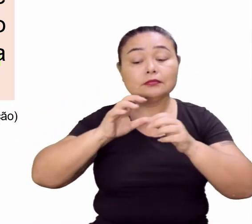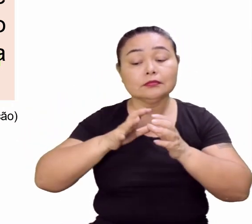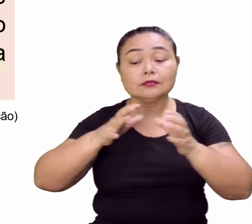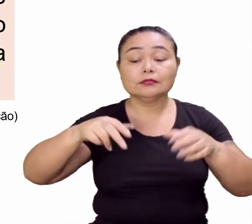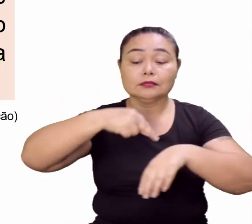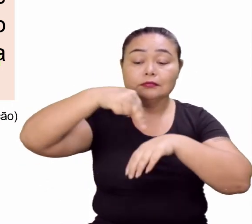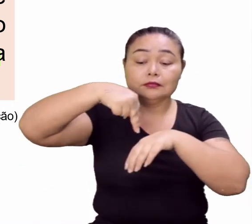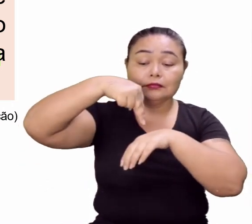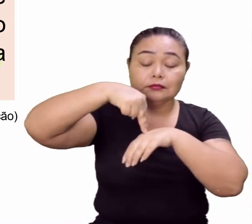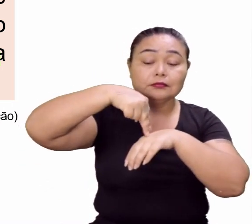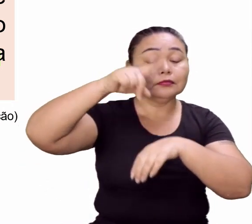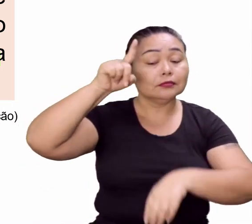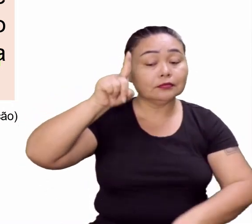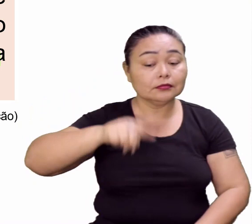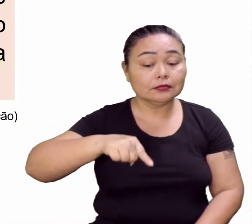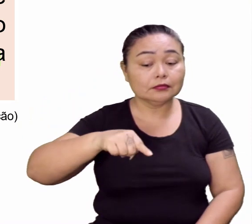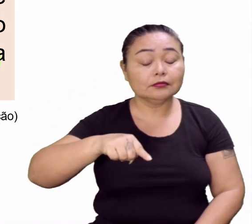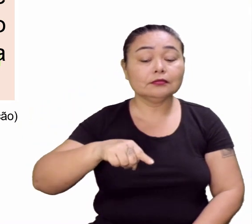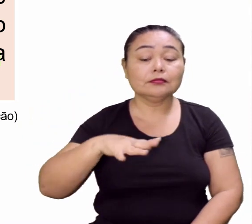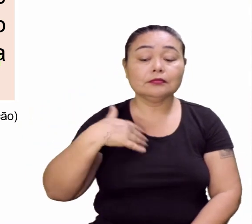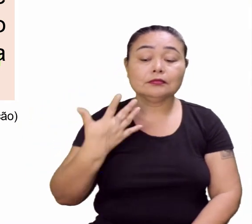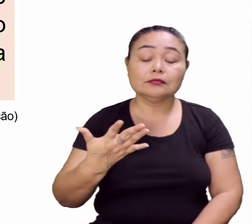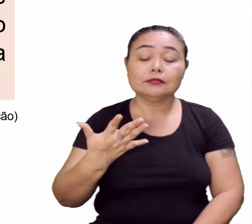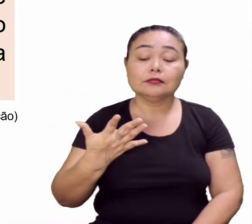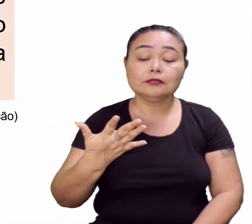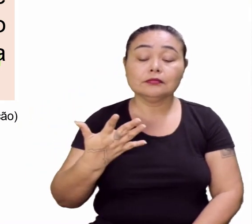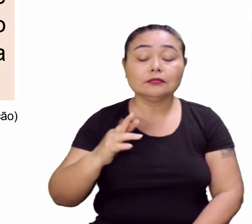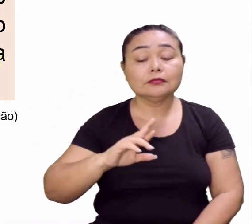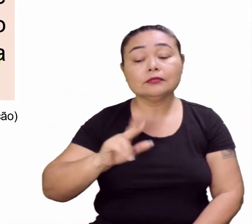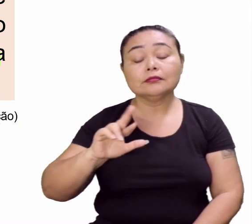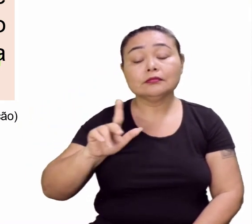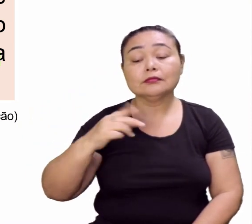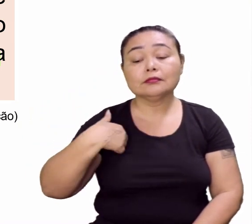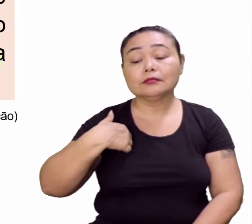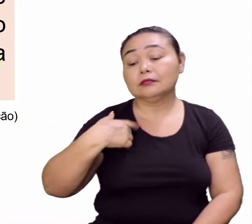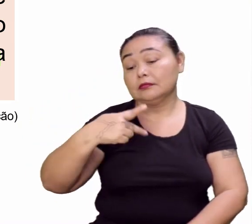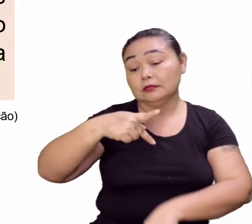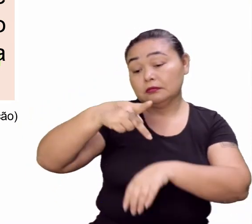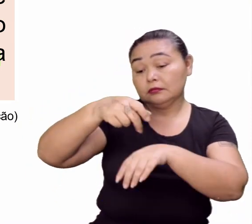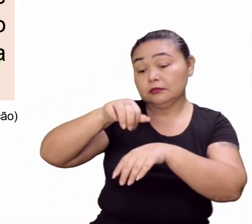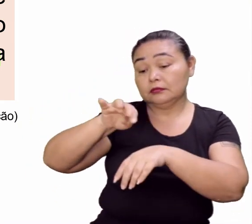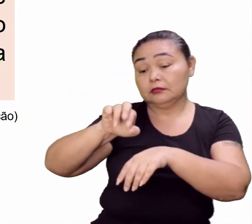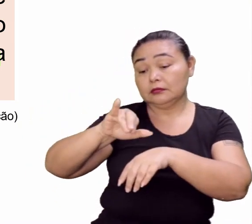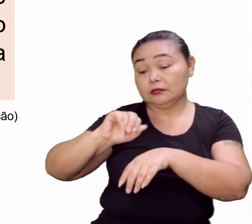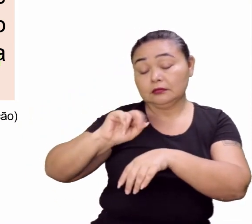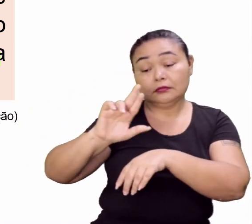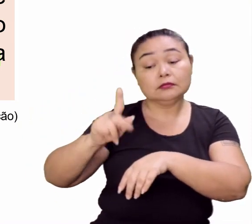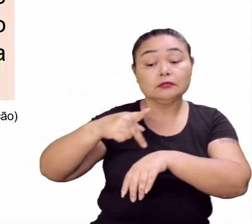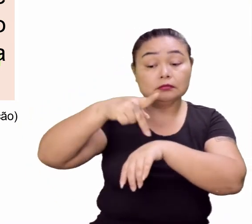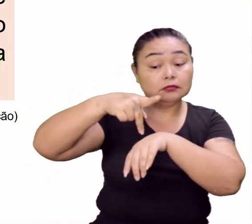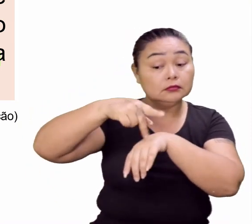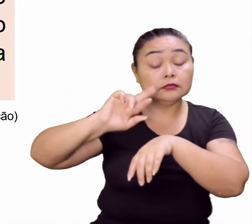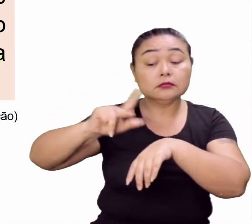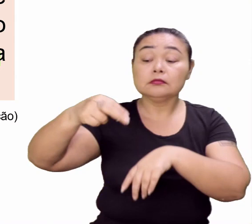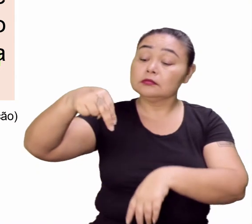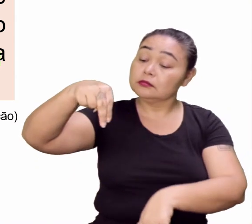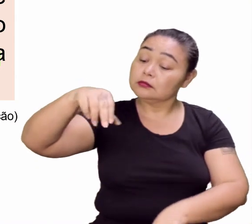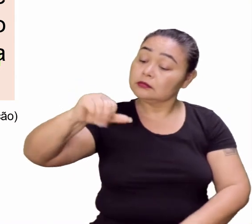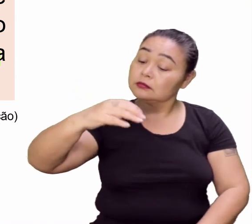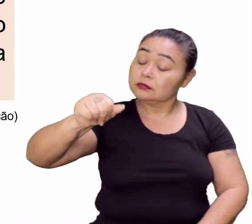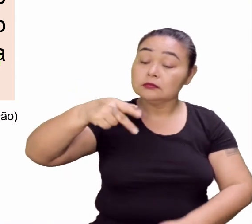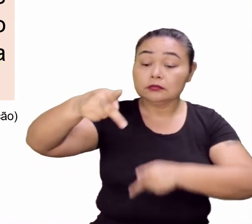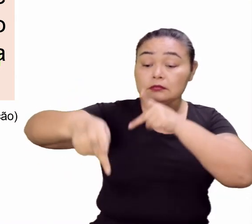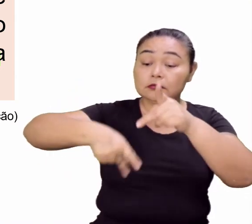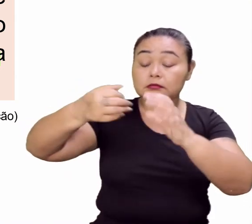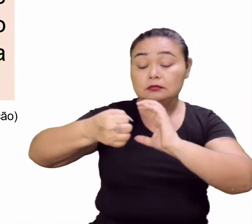nação, galera, nação não é o mesmo que pátria, né? Não é o mesmo que país. Nação é um povo